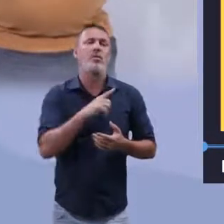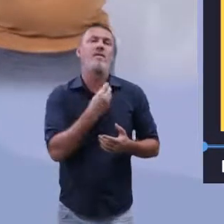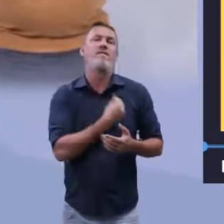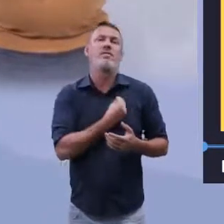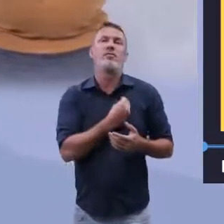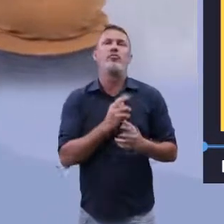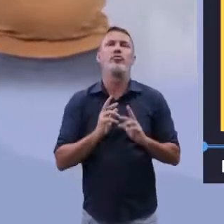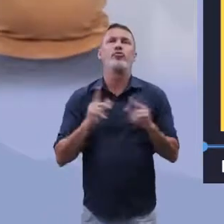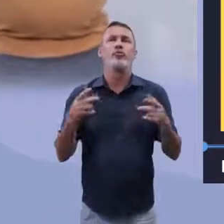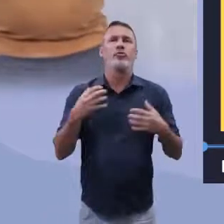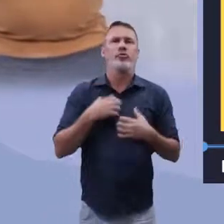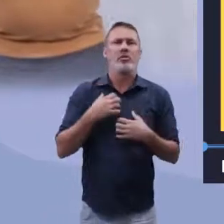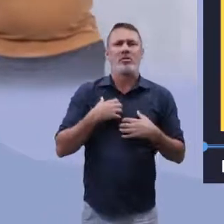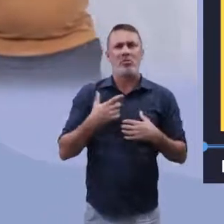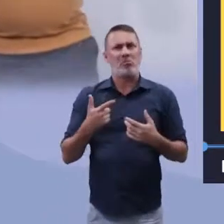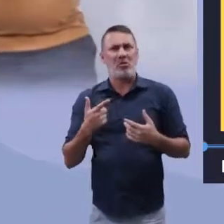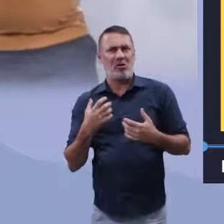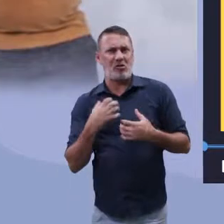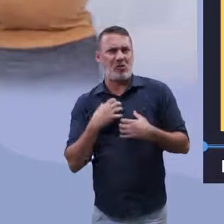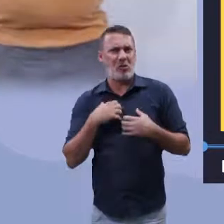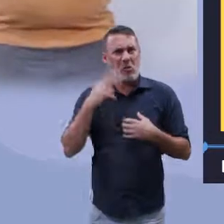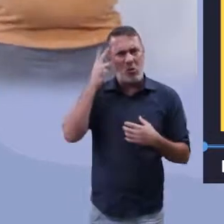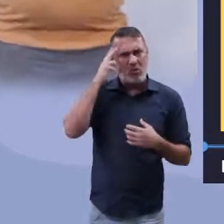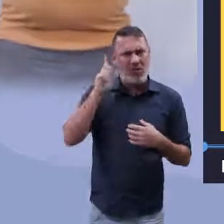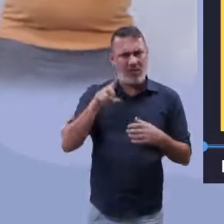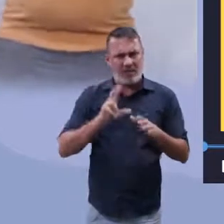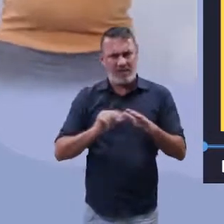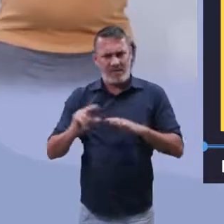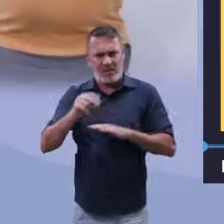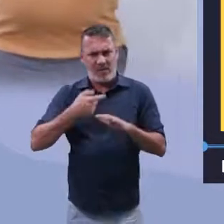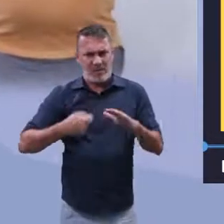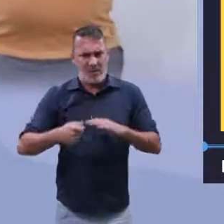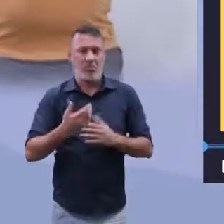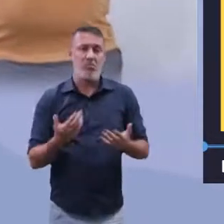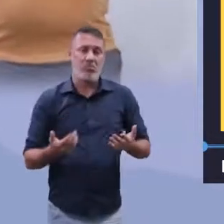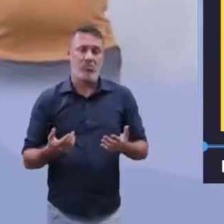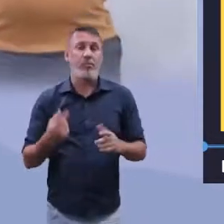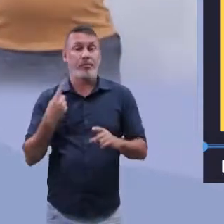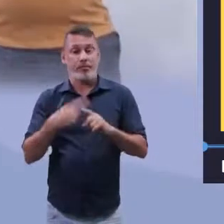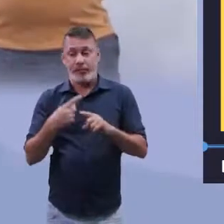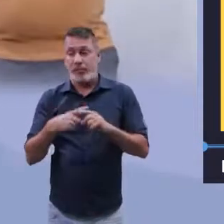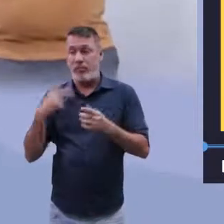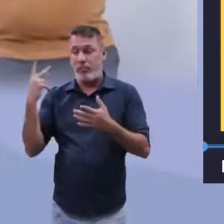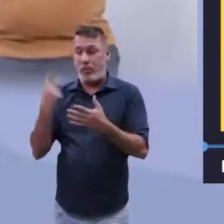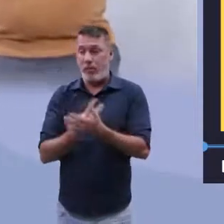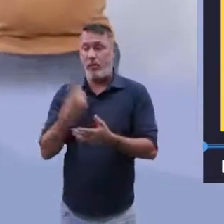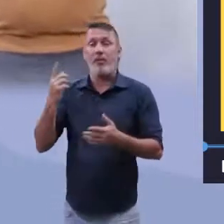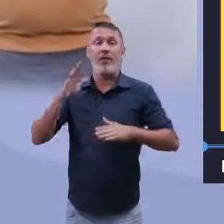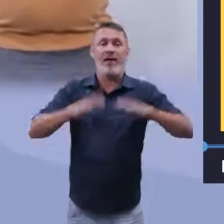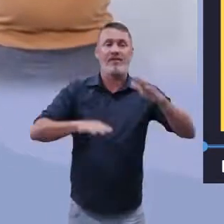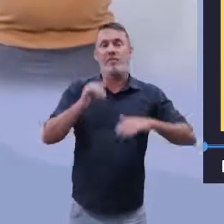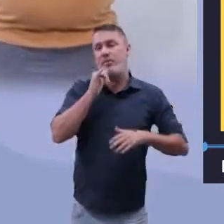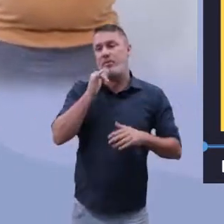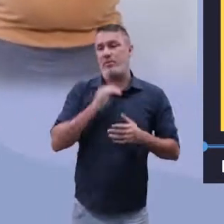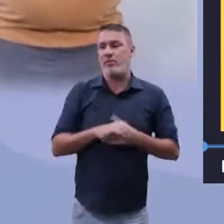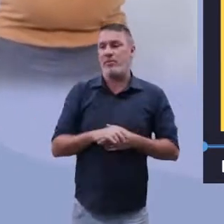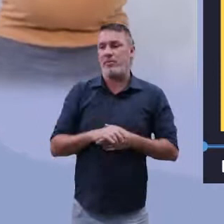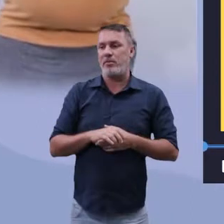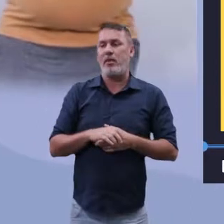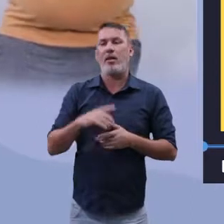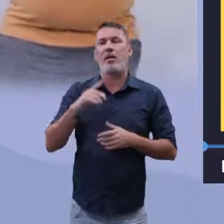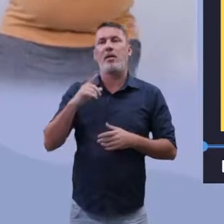obrigados a viver de maneiras incomuns. Como assim, professor? O que isso tem a ver com fake news? Às vezes, uma notícia que é